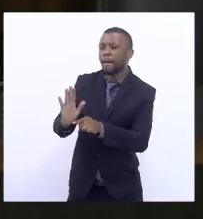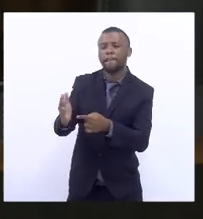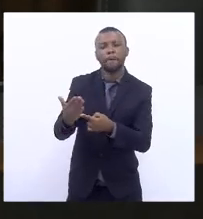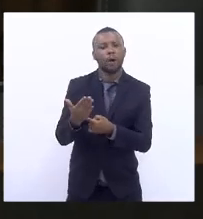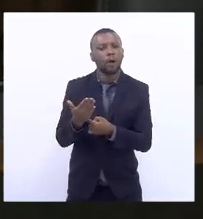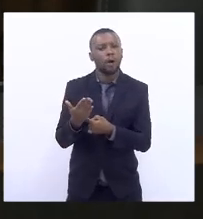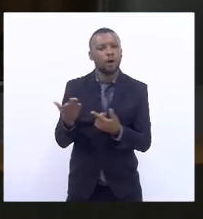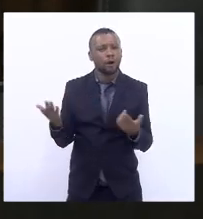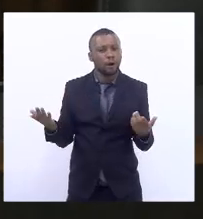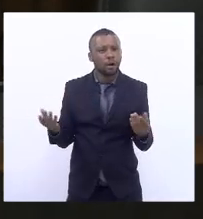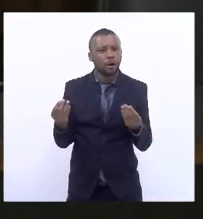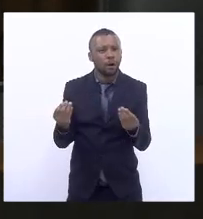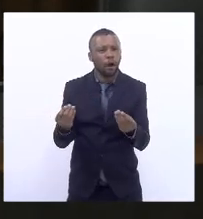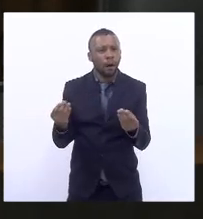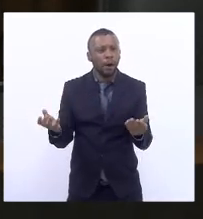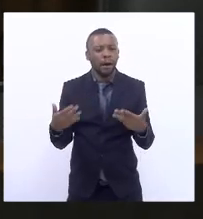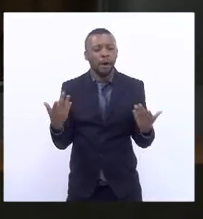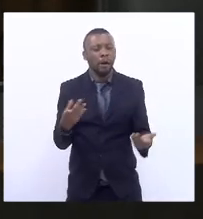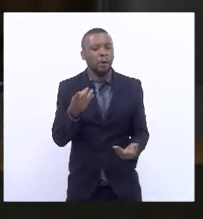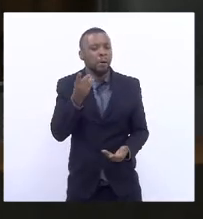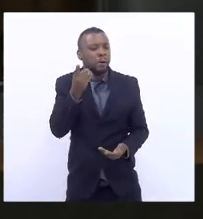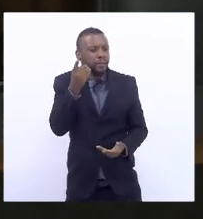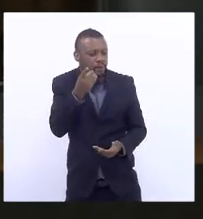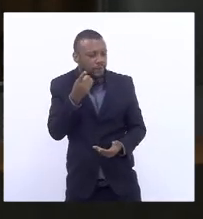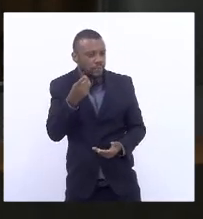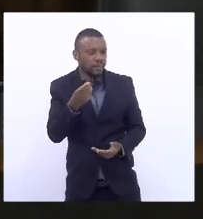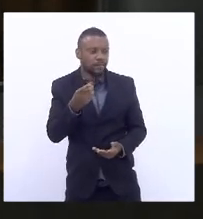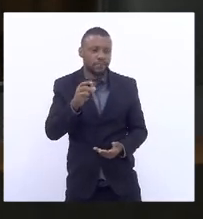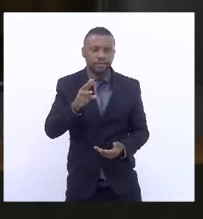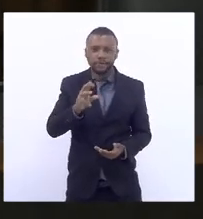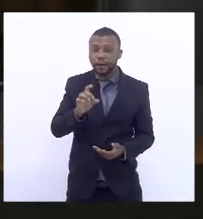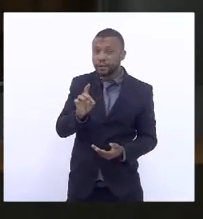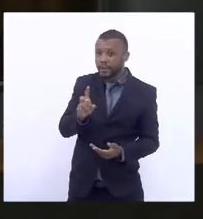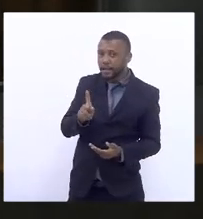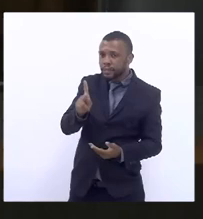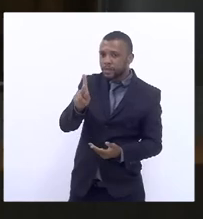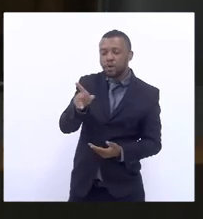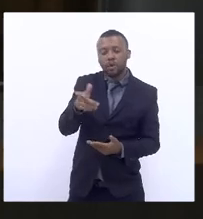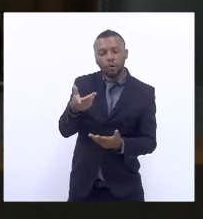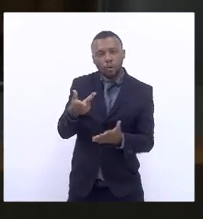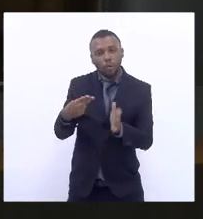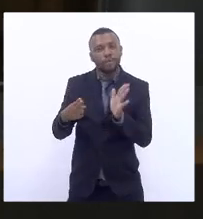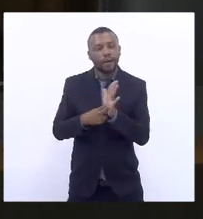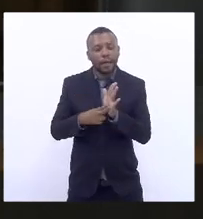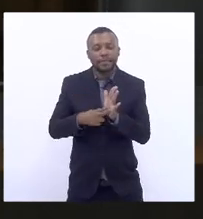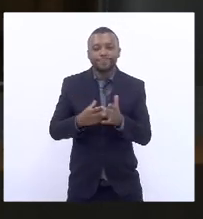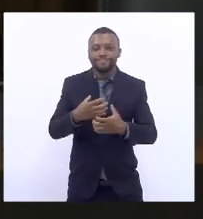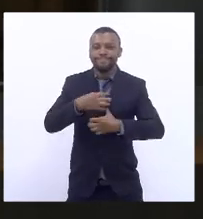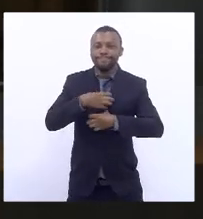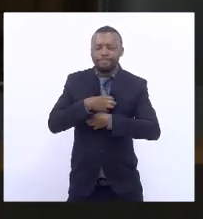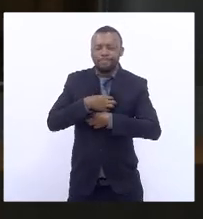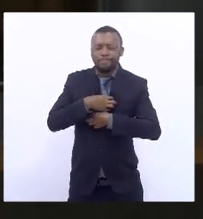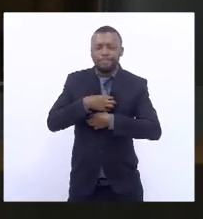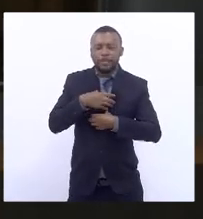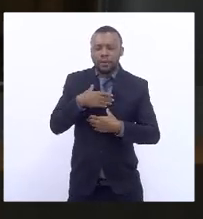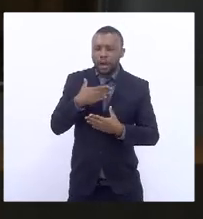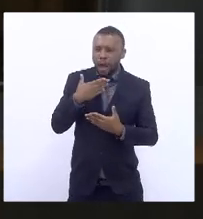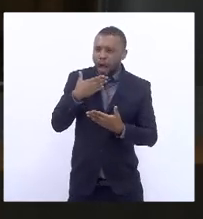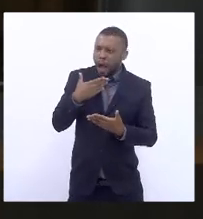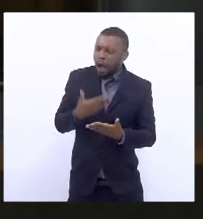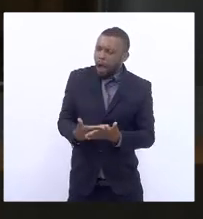o deputado Valdeque, eu confesso a você que me emocionei. Me emocionei e fiquei